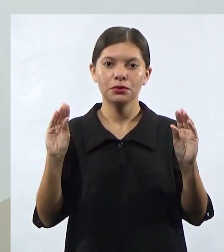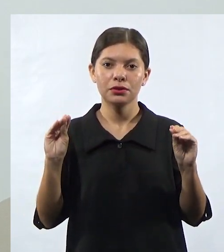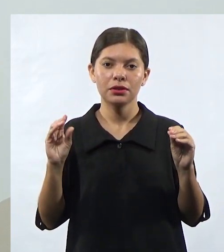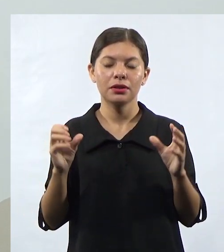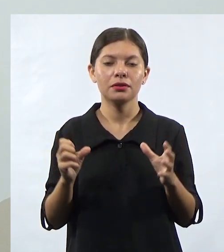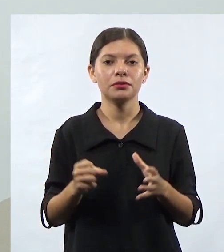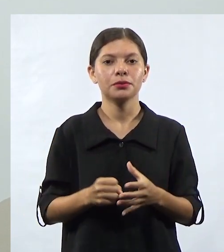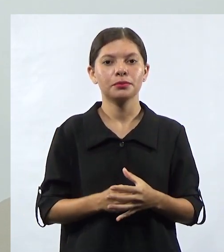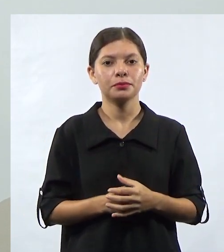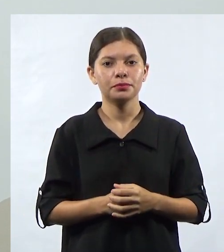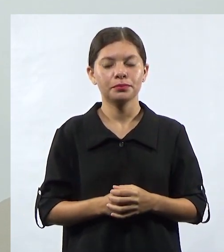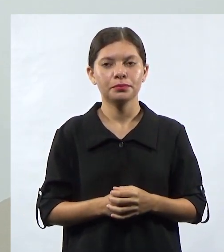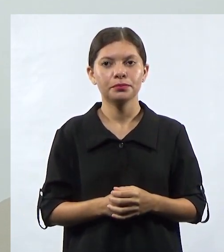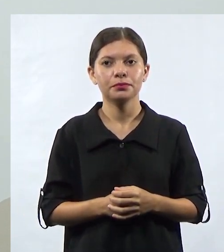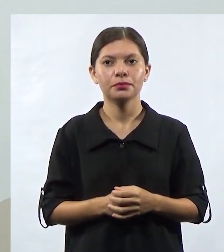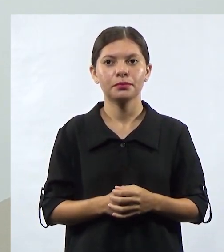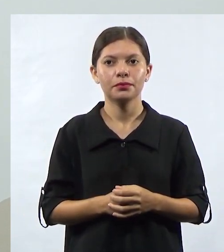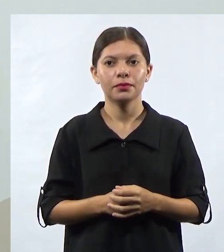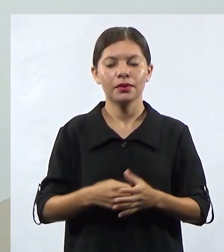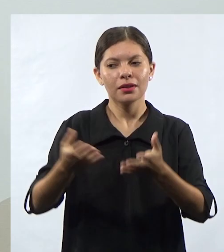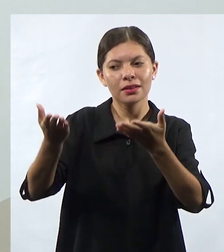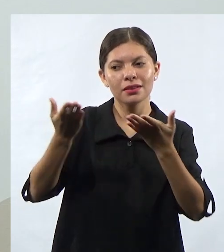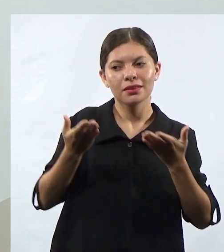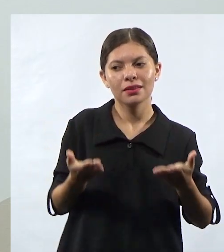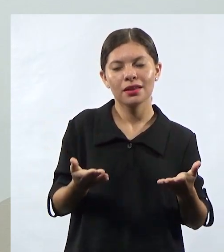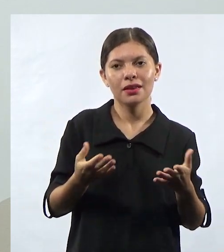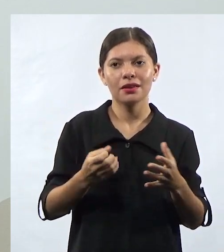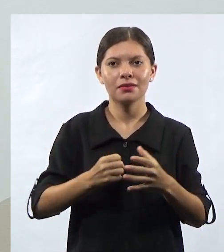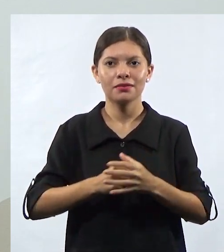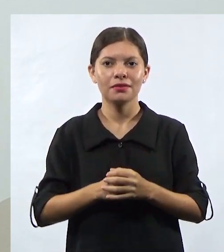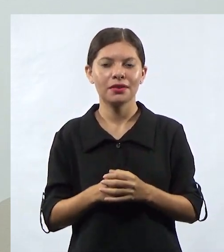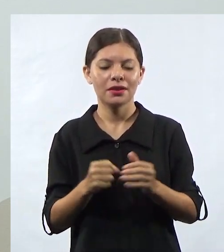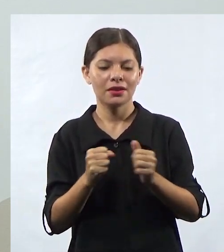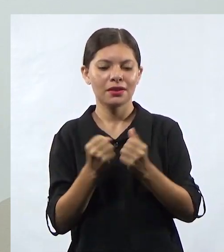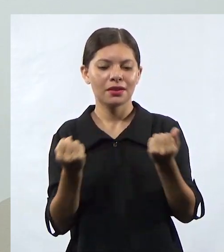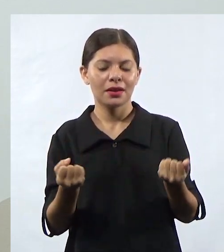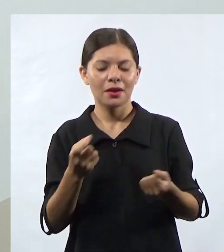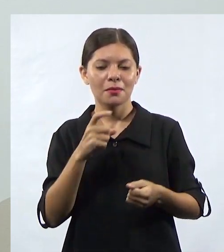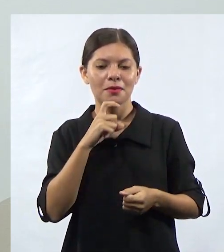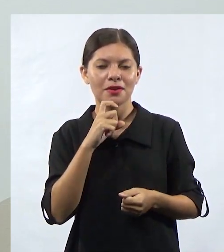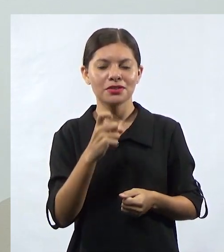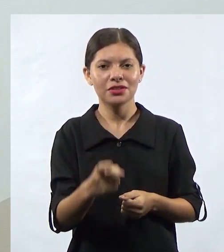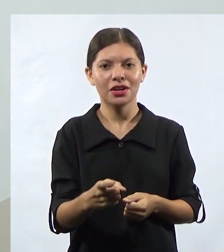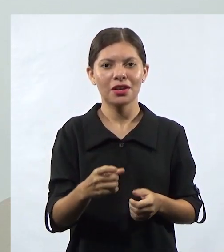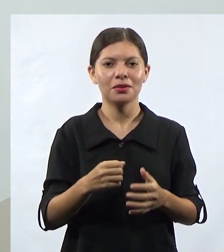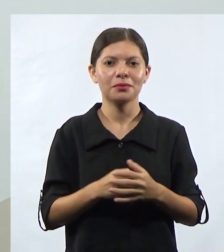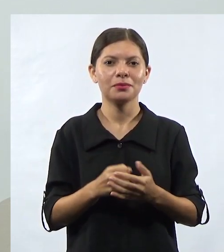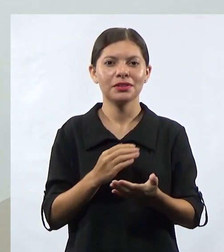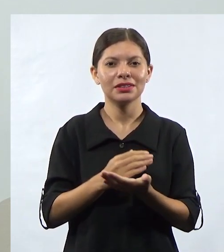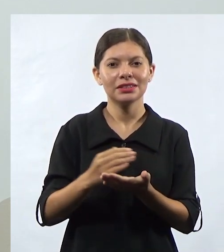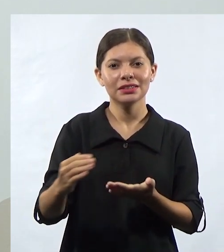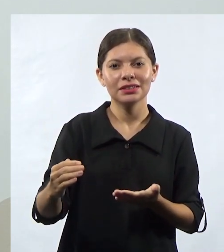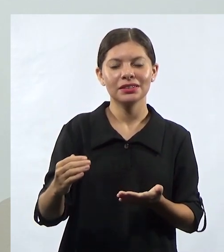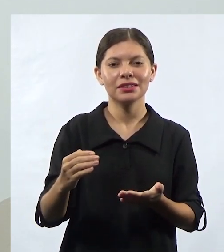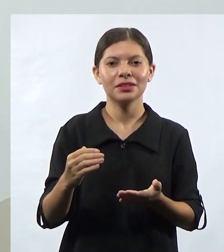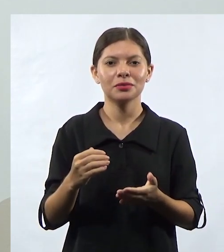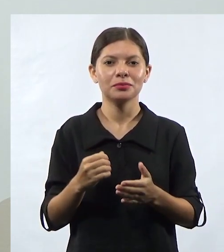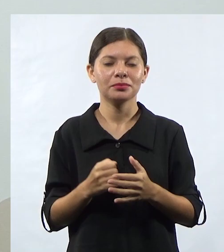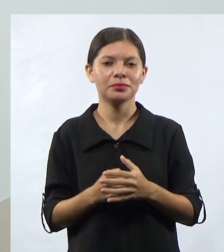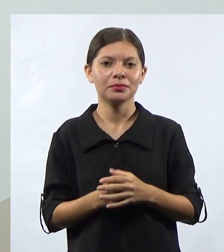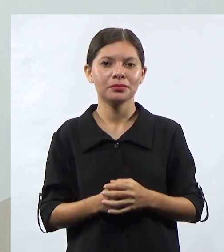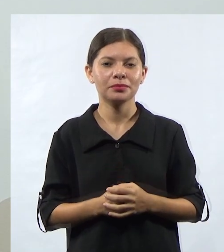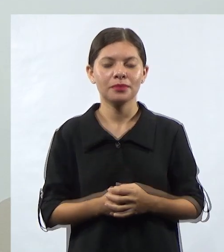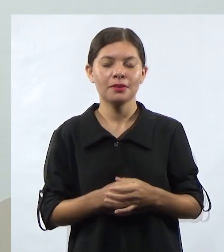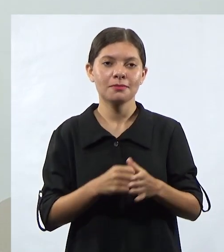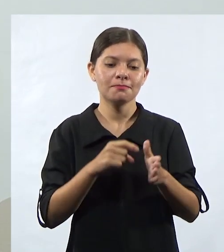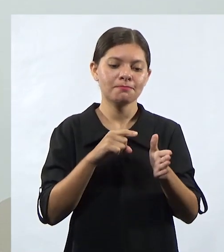confortável, né, e recebe essas pessoas, faz um quebra-gelo e inicia o seu roteiro de perguntas.